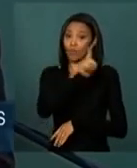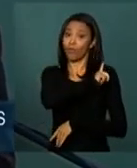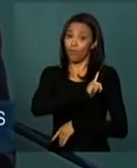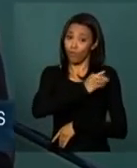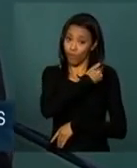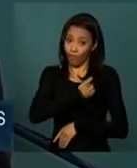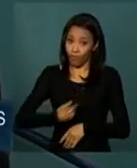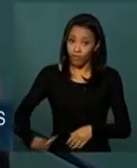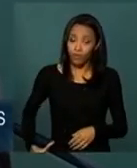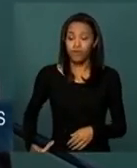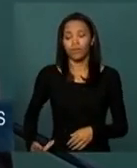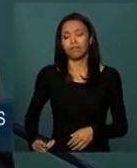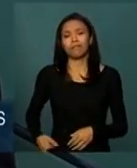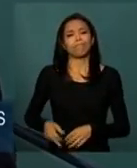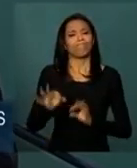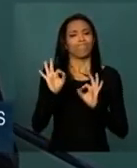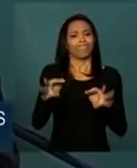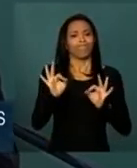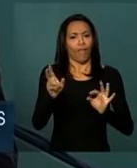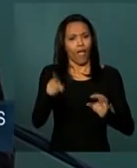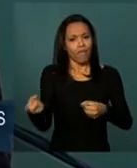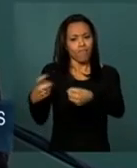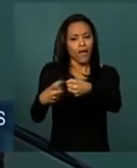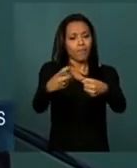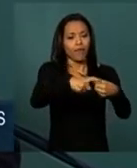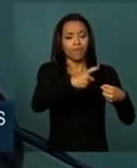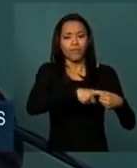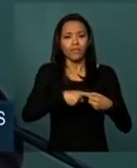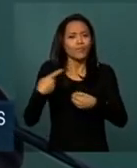com certeza, um grande parceiro dos municípios.